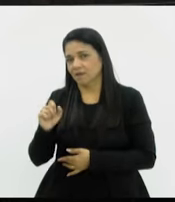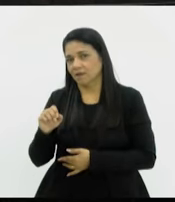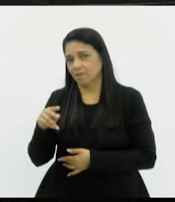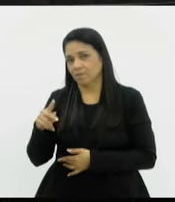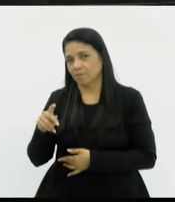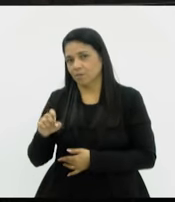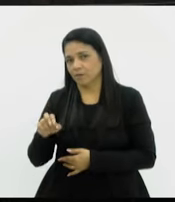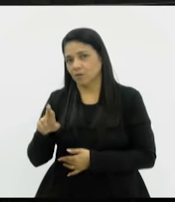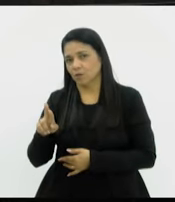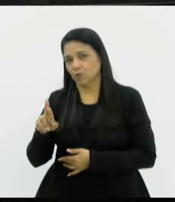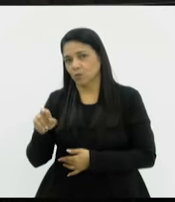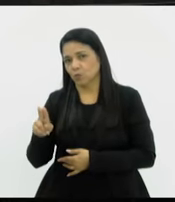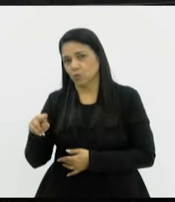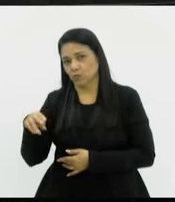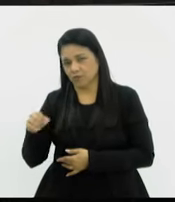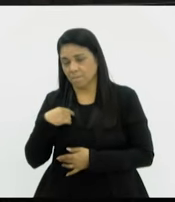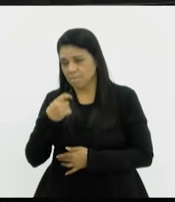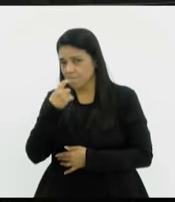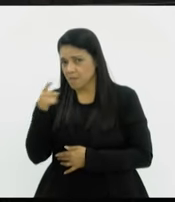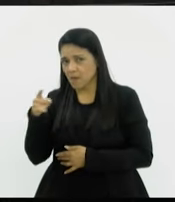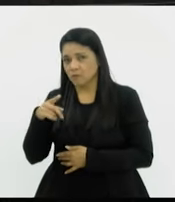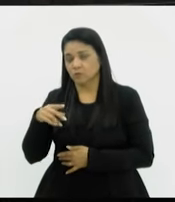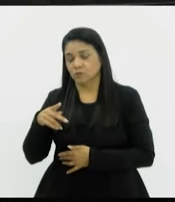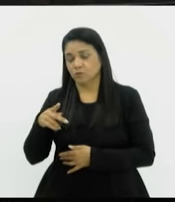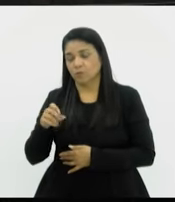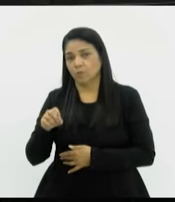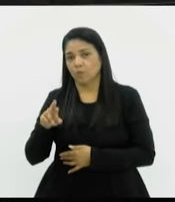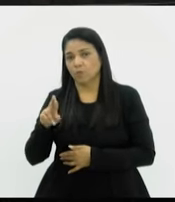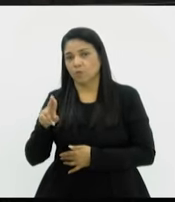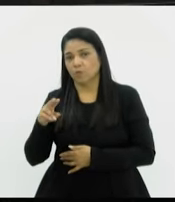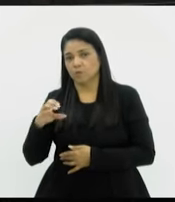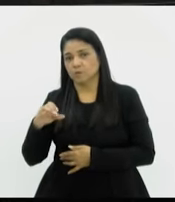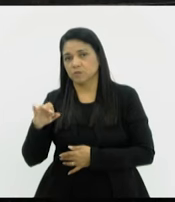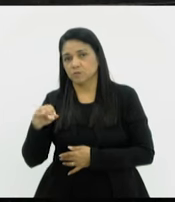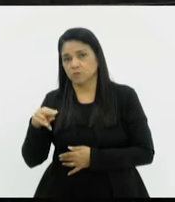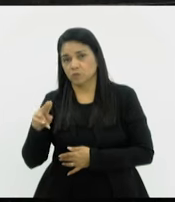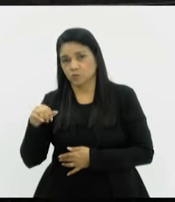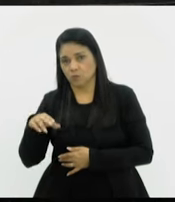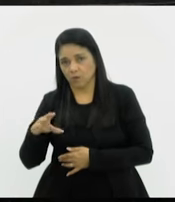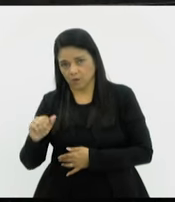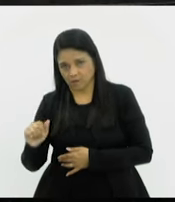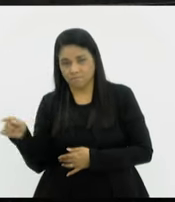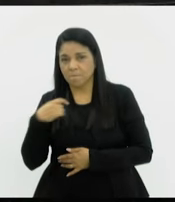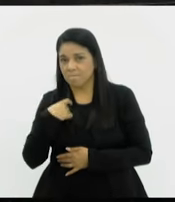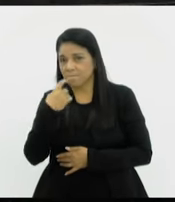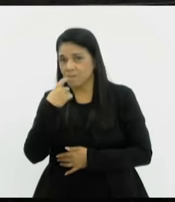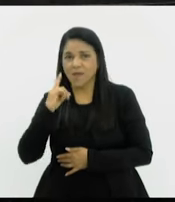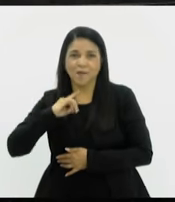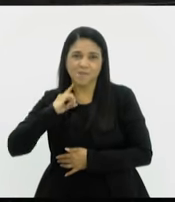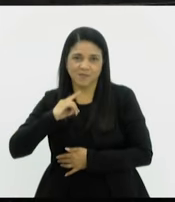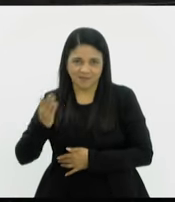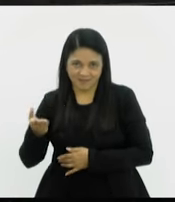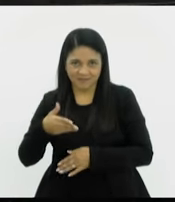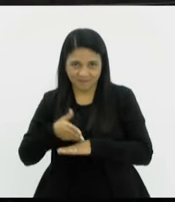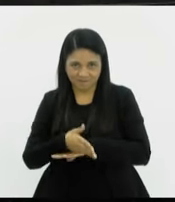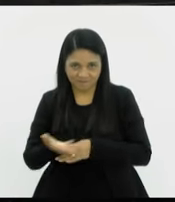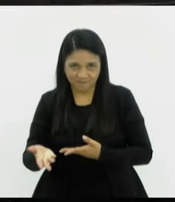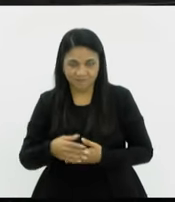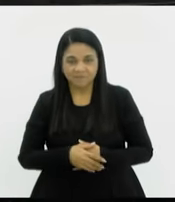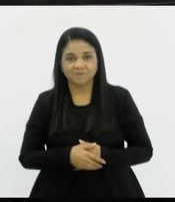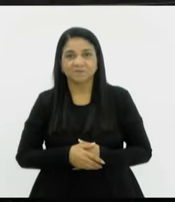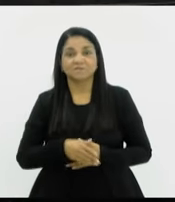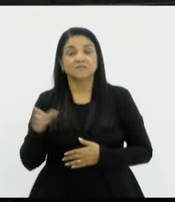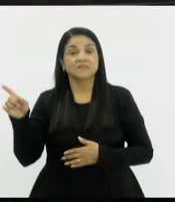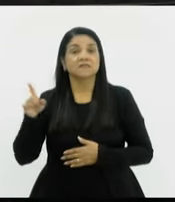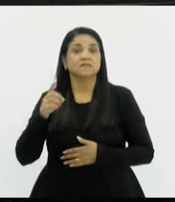o senhor for a Porciúncula, entrou em Minas Gerais. Em Minas, a taxa